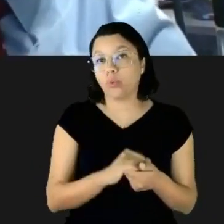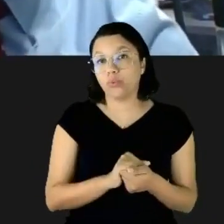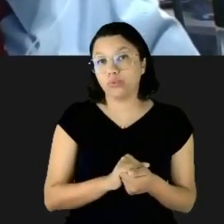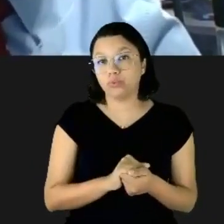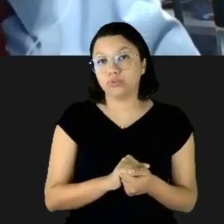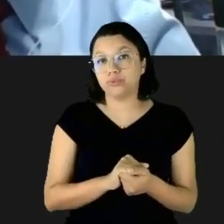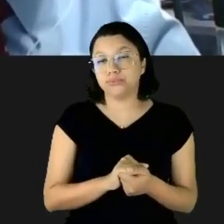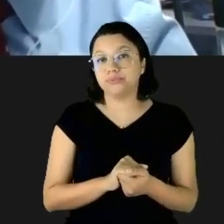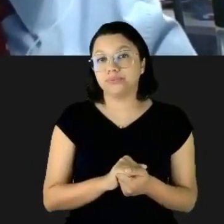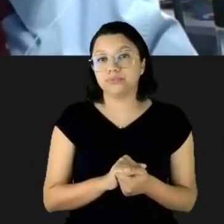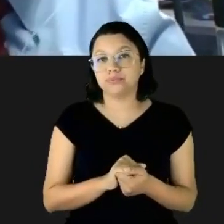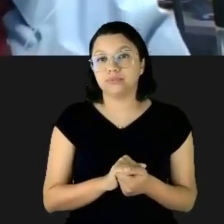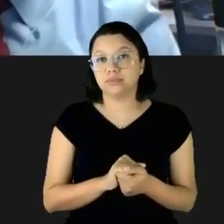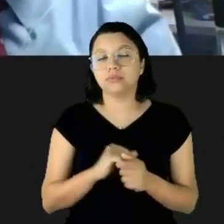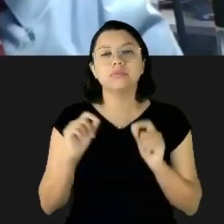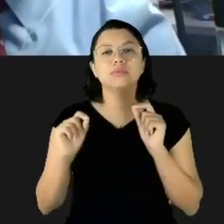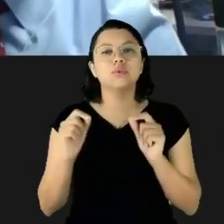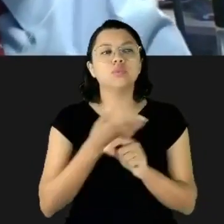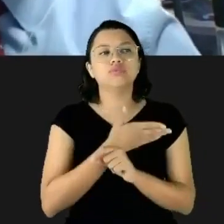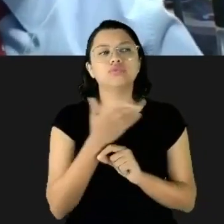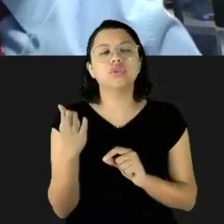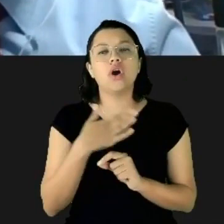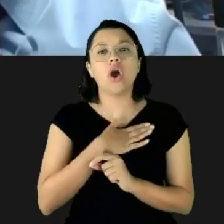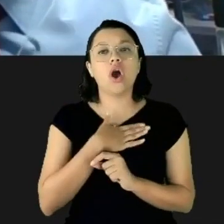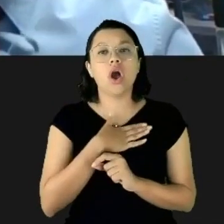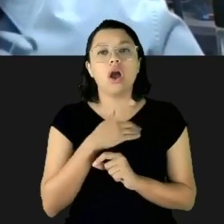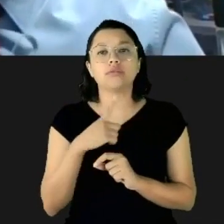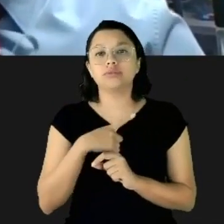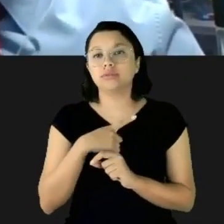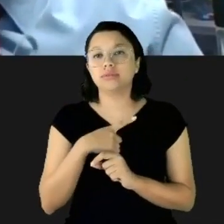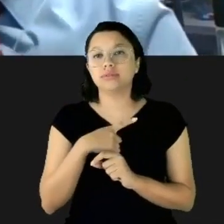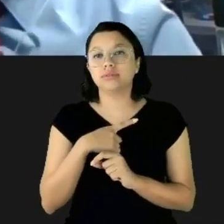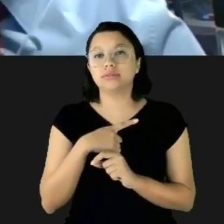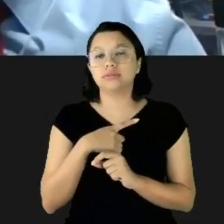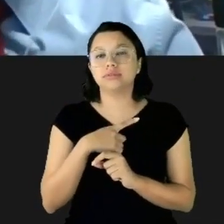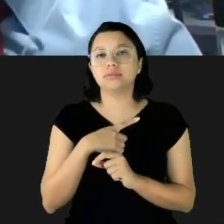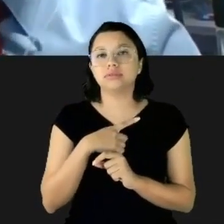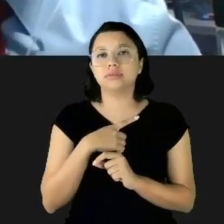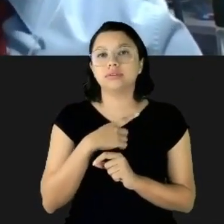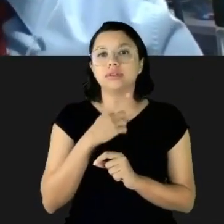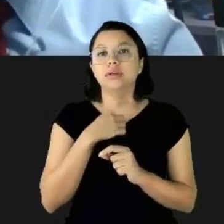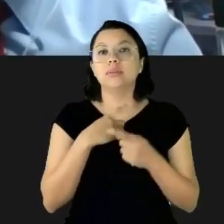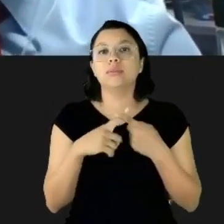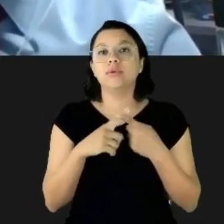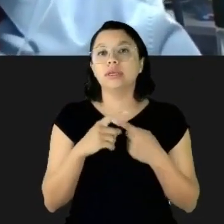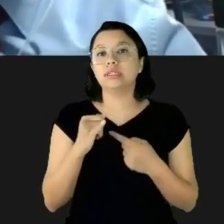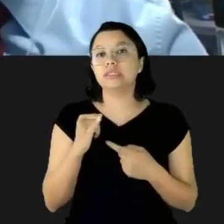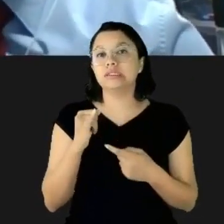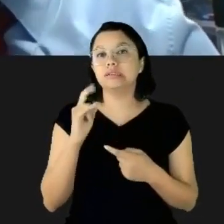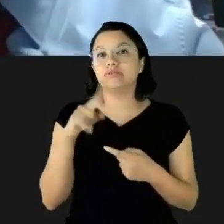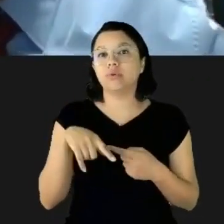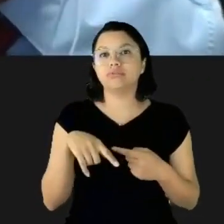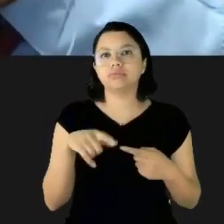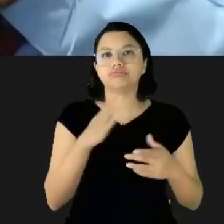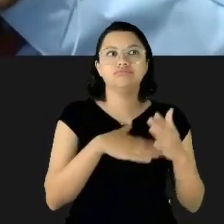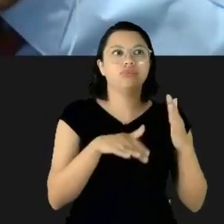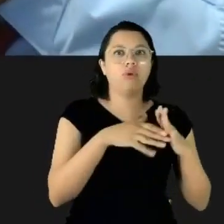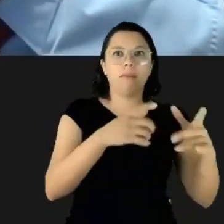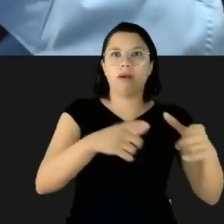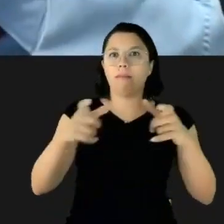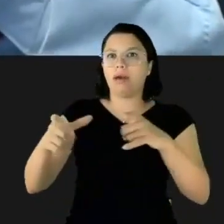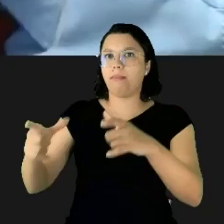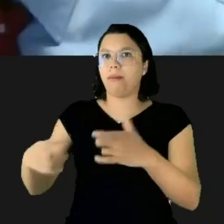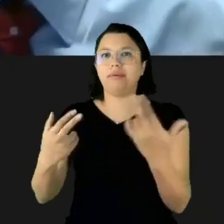vocês gostariam de ter, porque se fossem todas as unidades com o mesmo problema, seria muito fácil